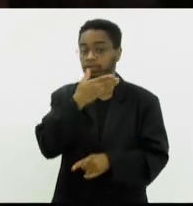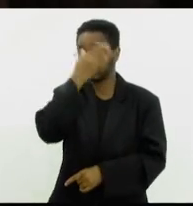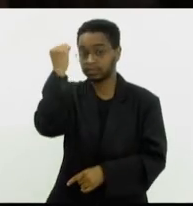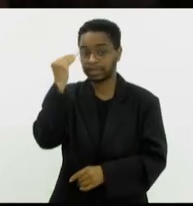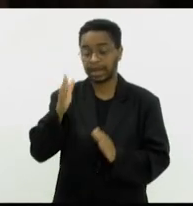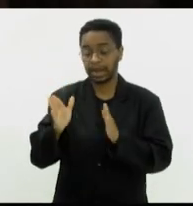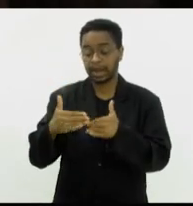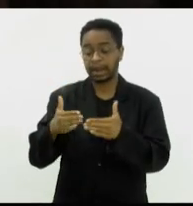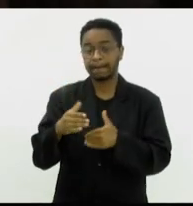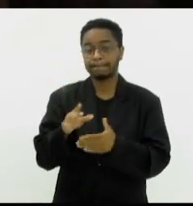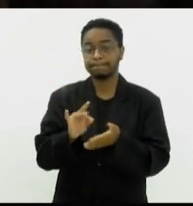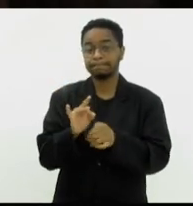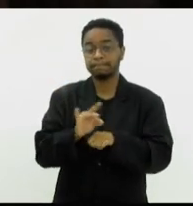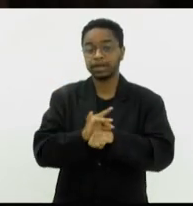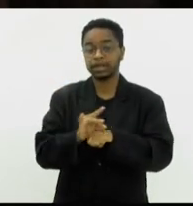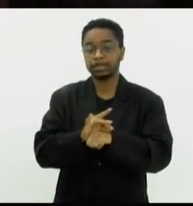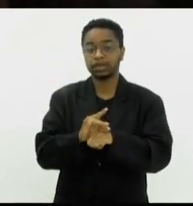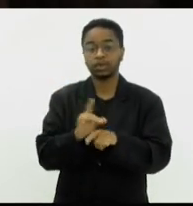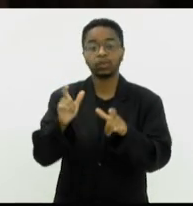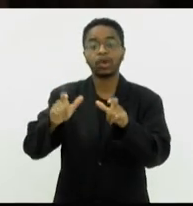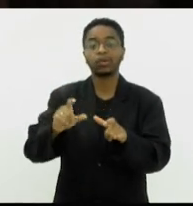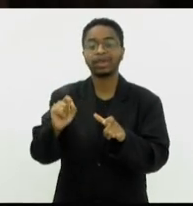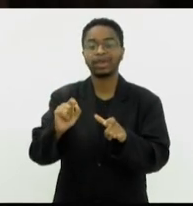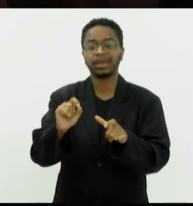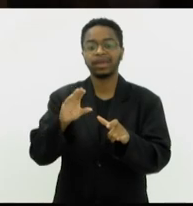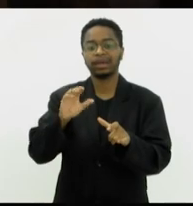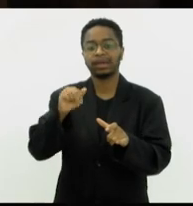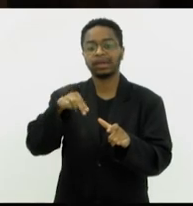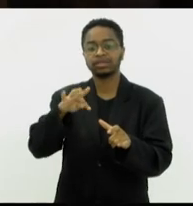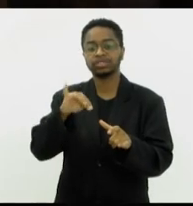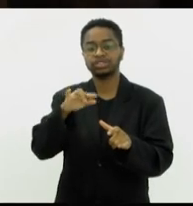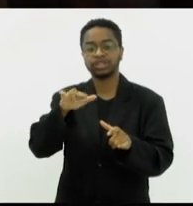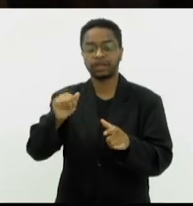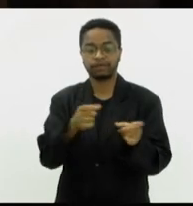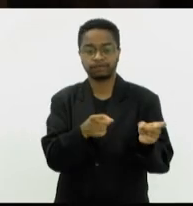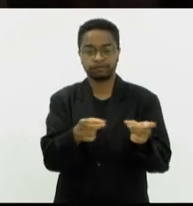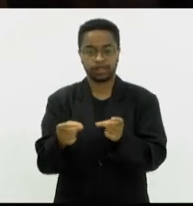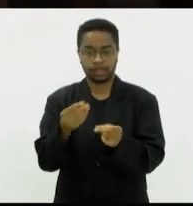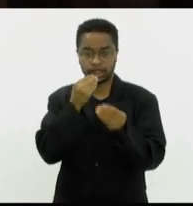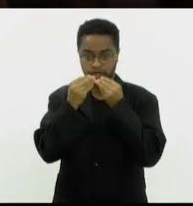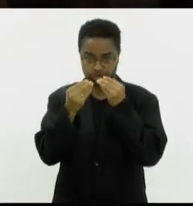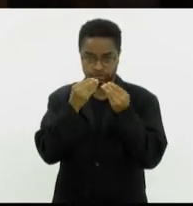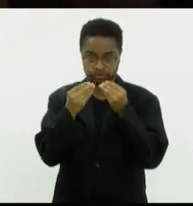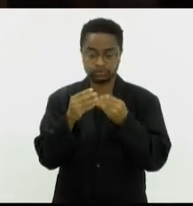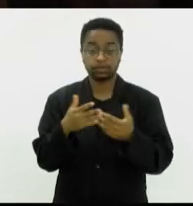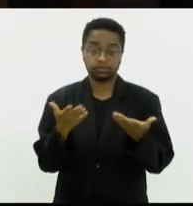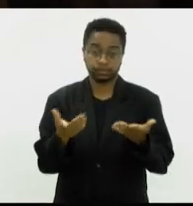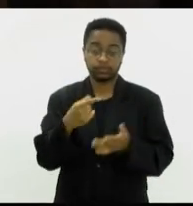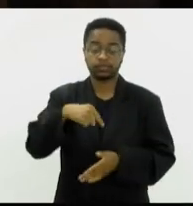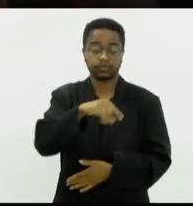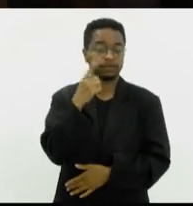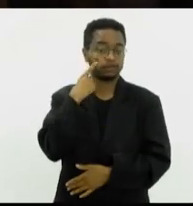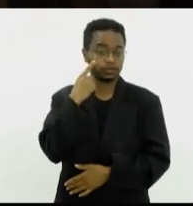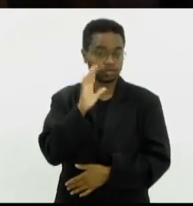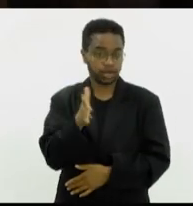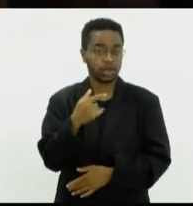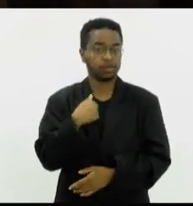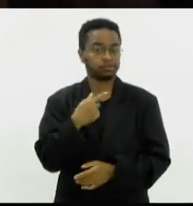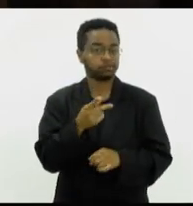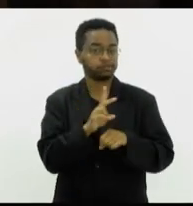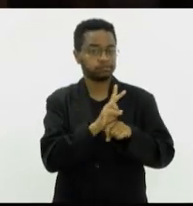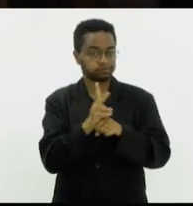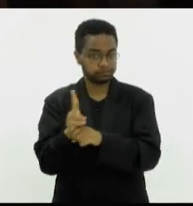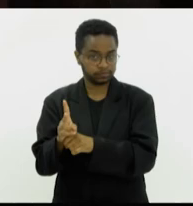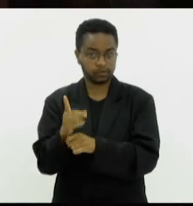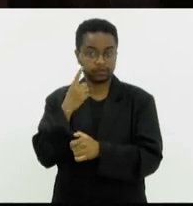Preta chamada Cantina sim muitos de vocês já ouviram aqui nossos amigos parlamentares debatendo fui lá verificar do